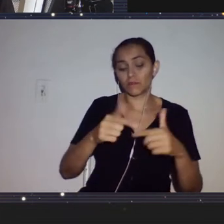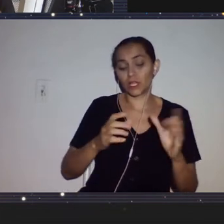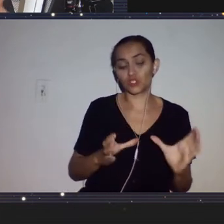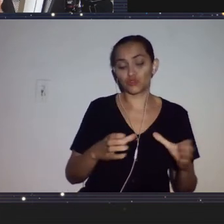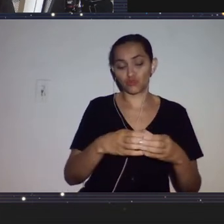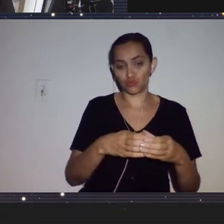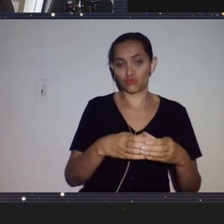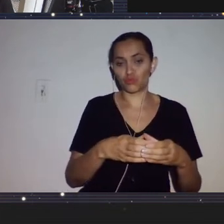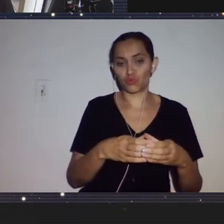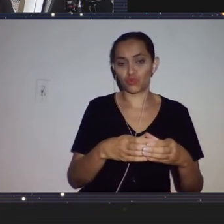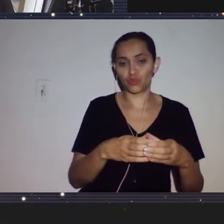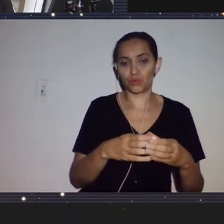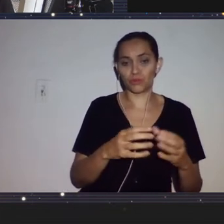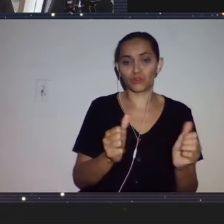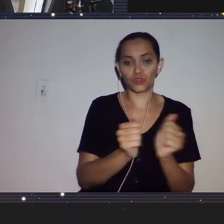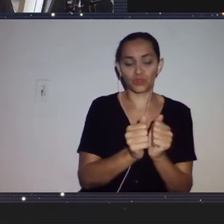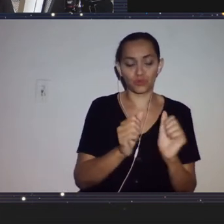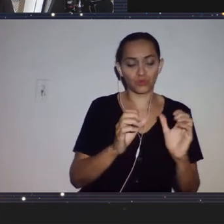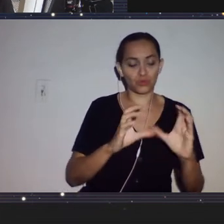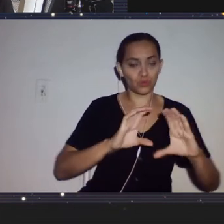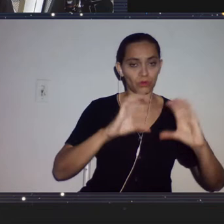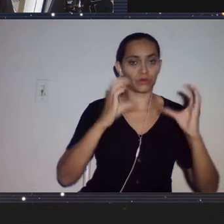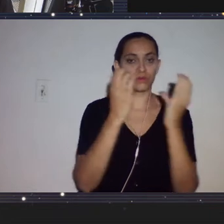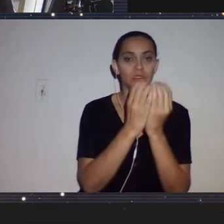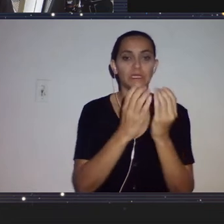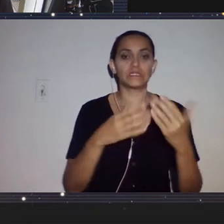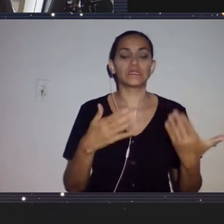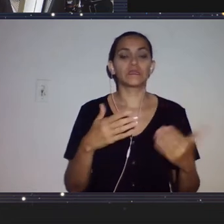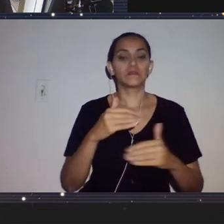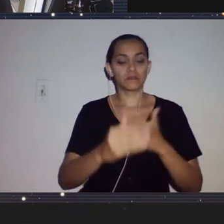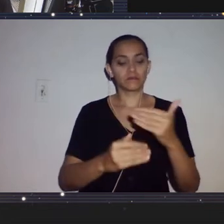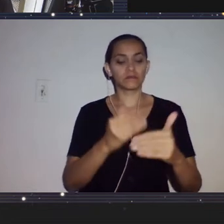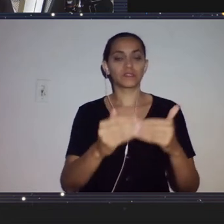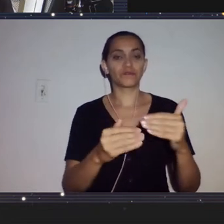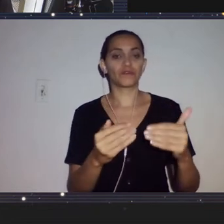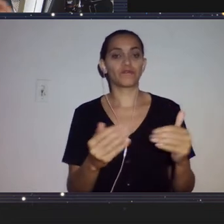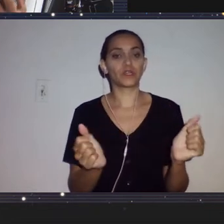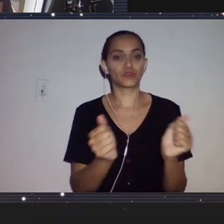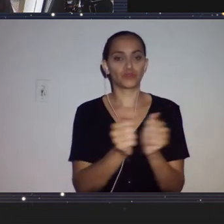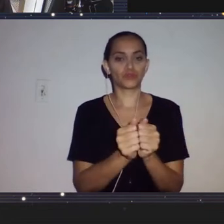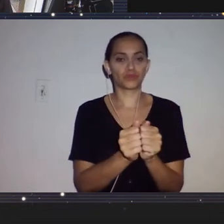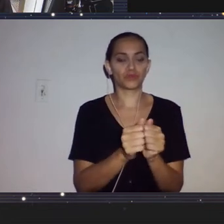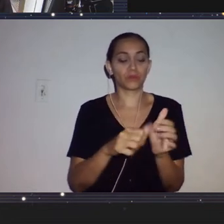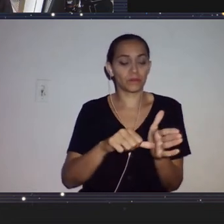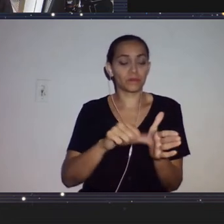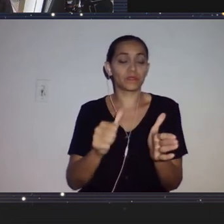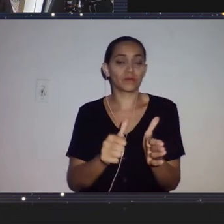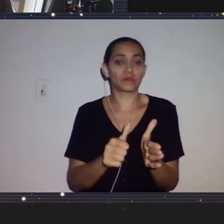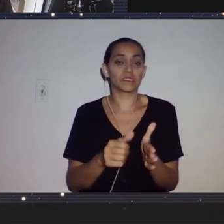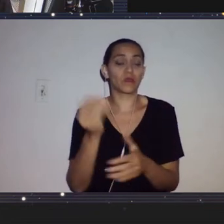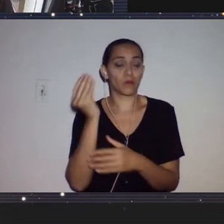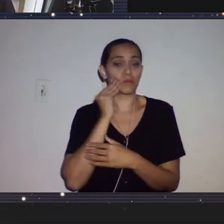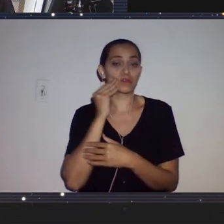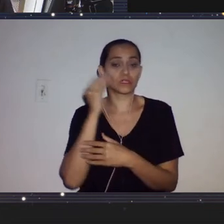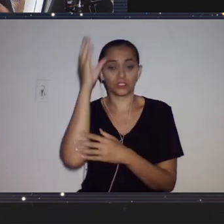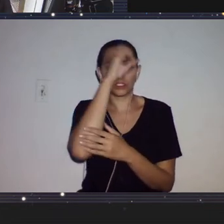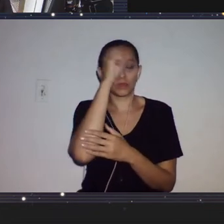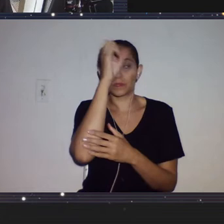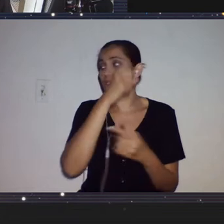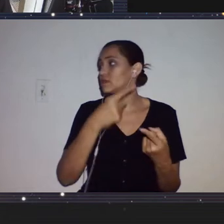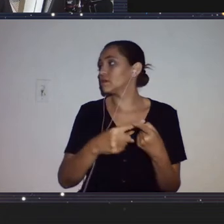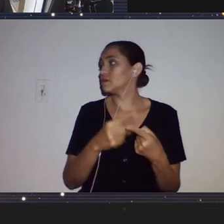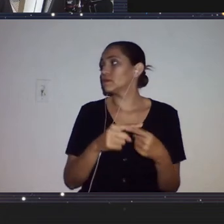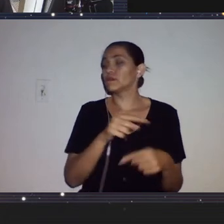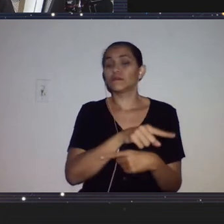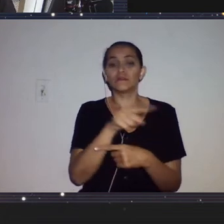que está desenvolvendo aquilo. Então, a primeira coisa que você vai ter muitas oportunidades de aprender, porque você vai estar com